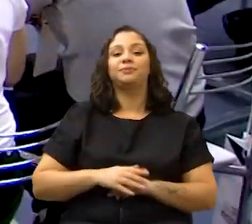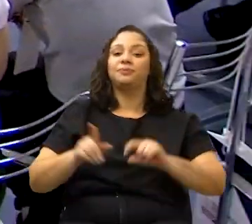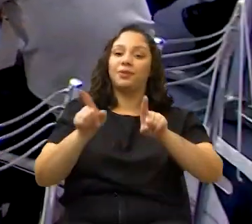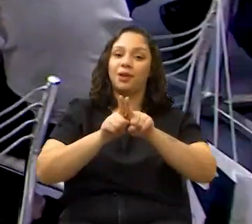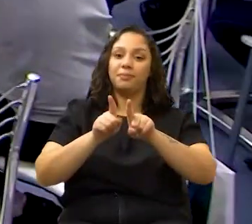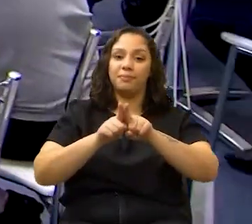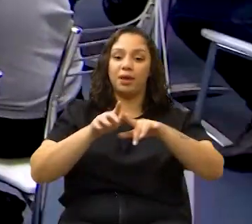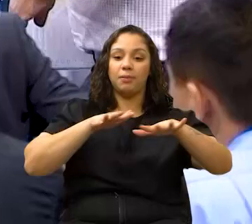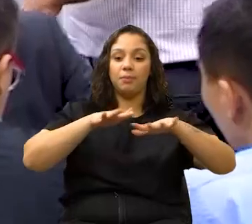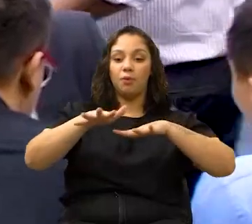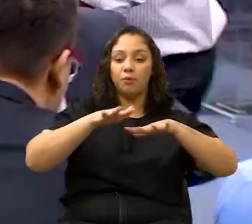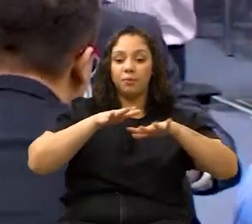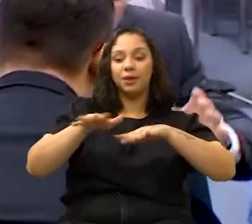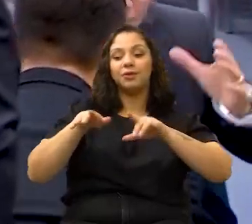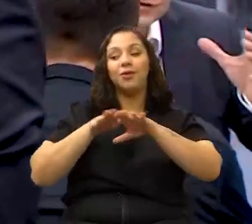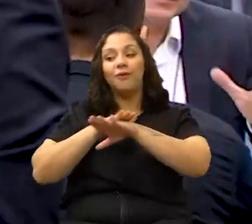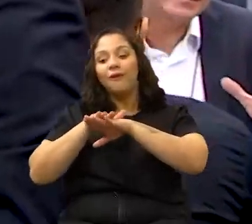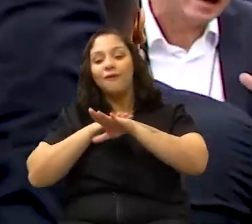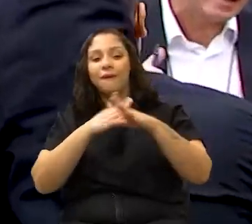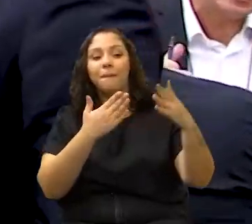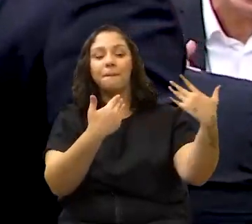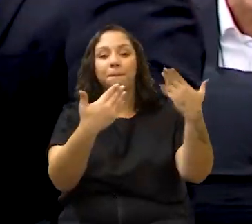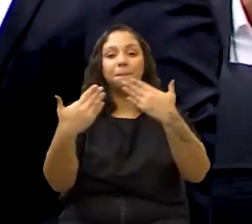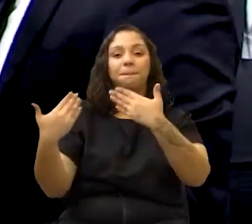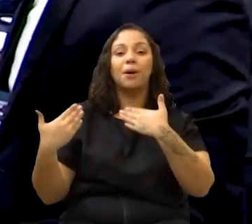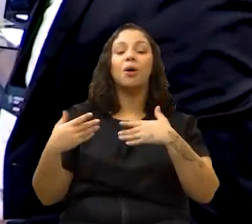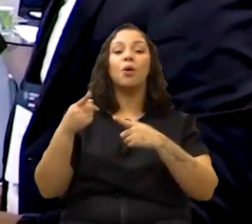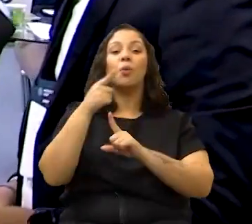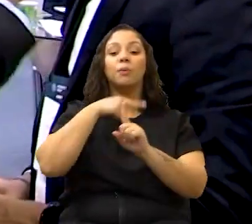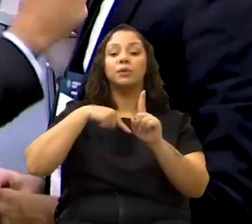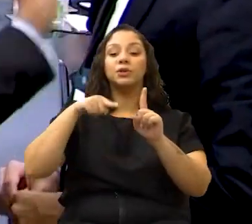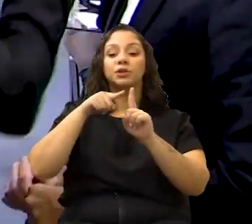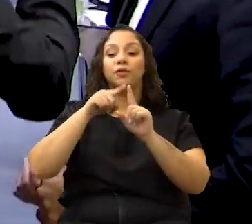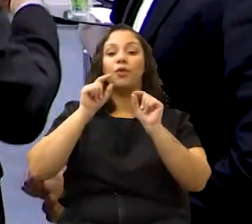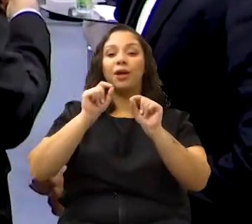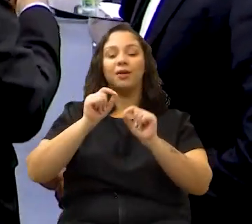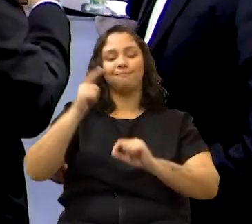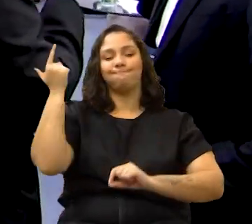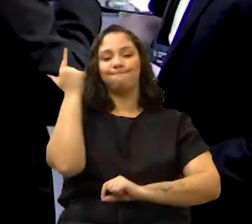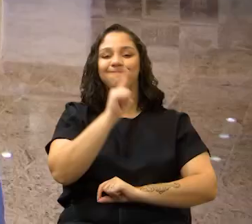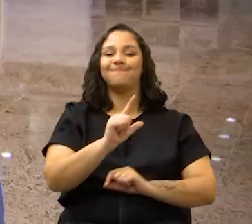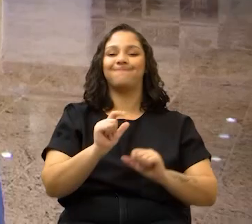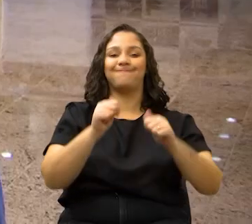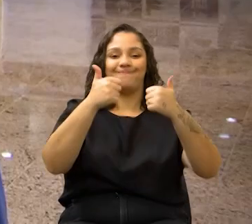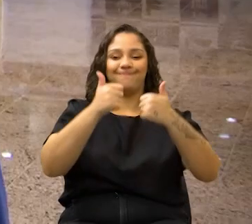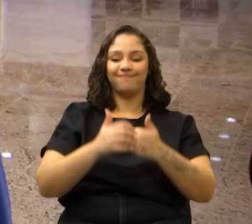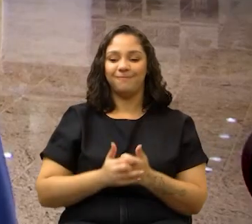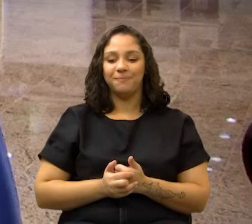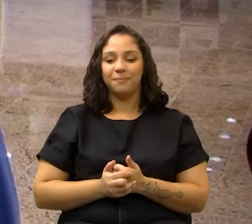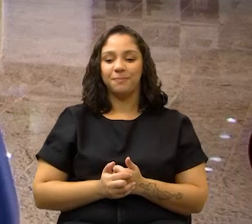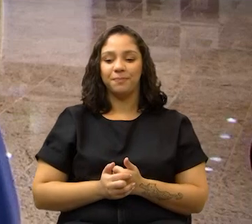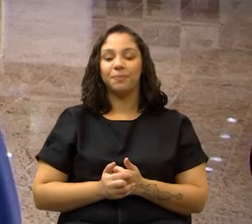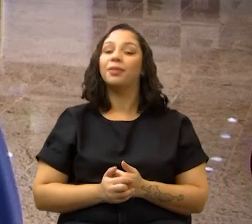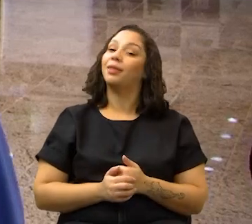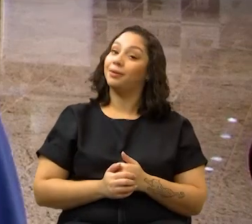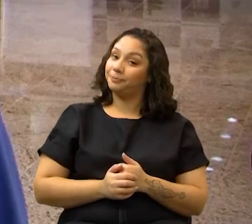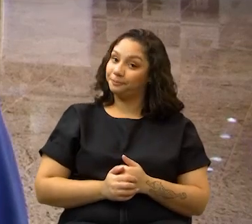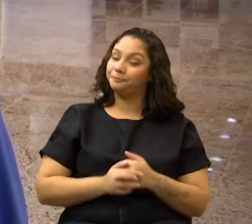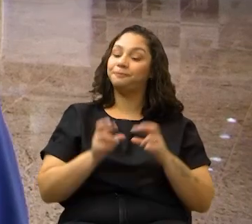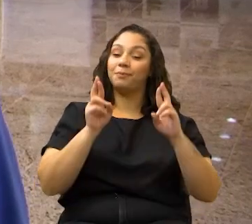da movimentação e conversas paralelas, o objetivo foi alcançado. A expectativa é muito